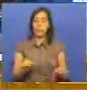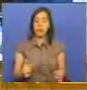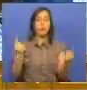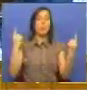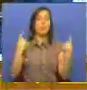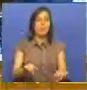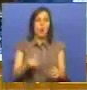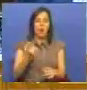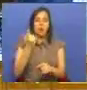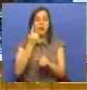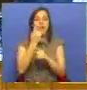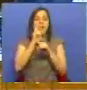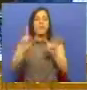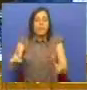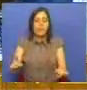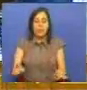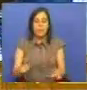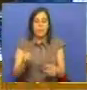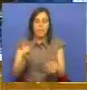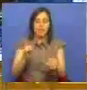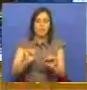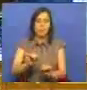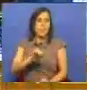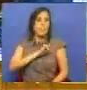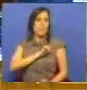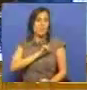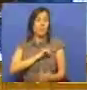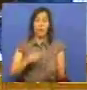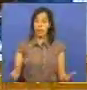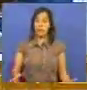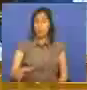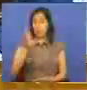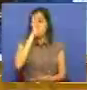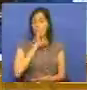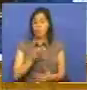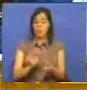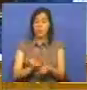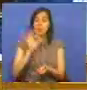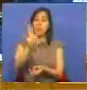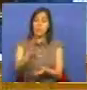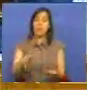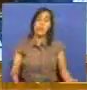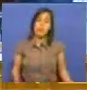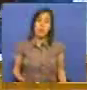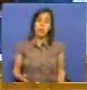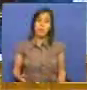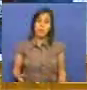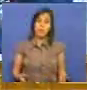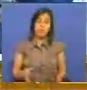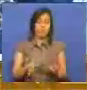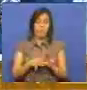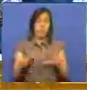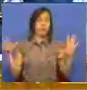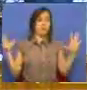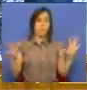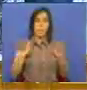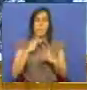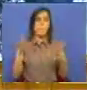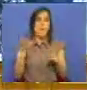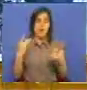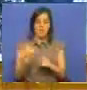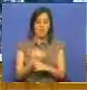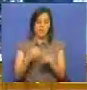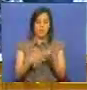só esporadicamente haveria vínculos privados. O Governo lança que desvincula a maioria